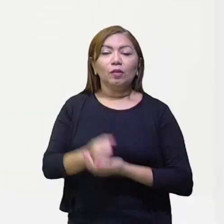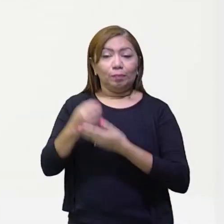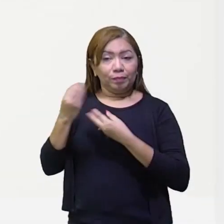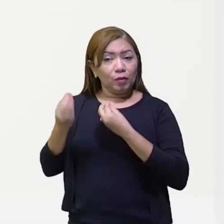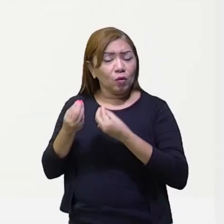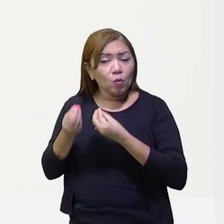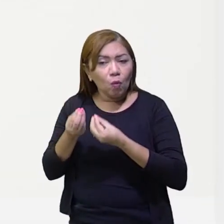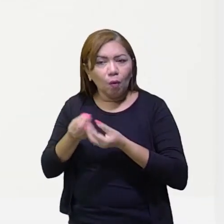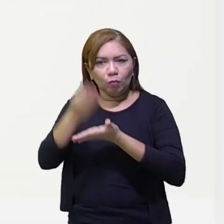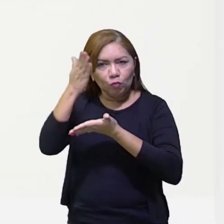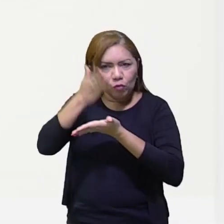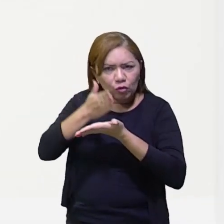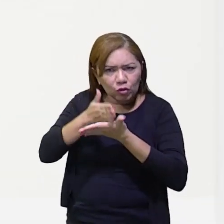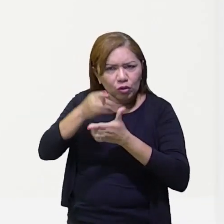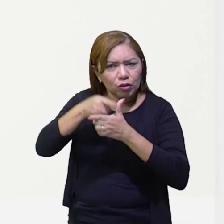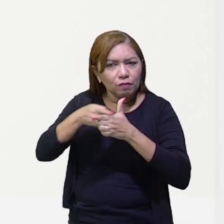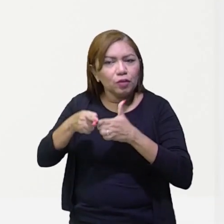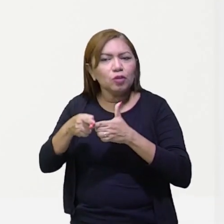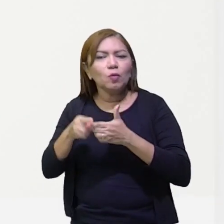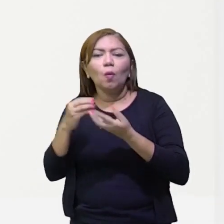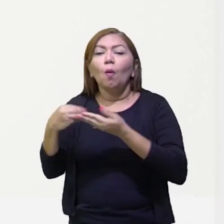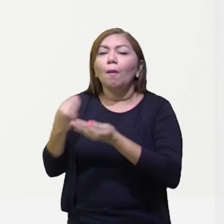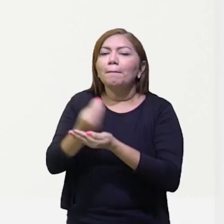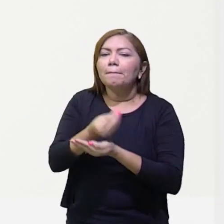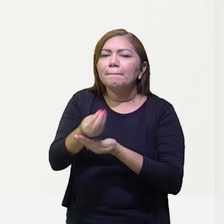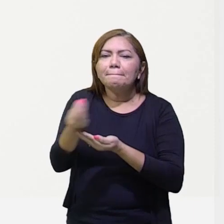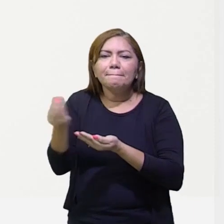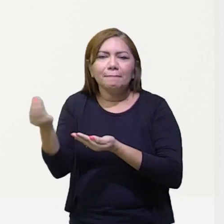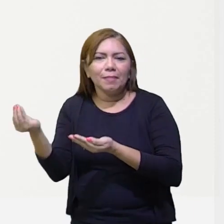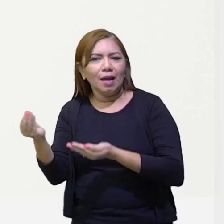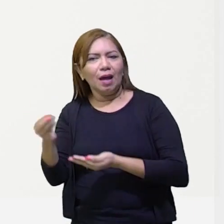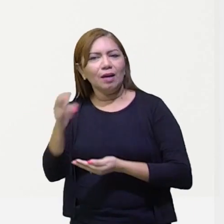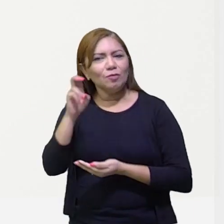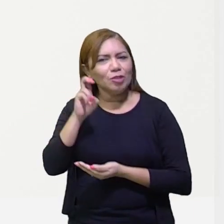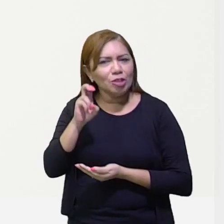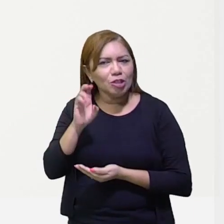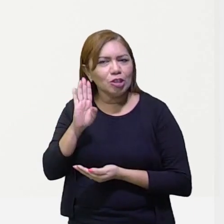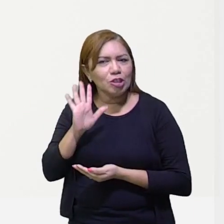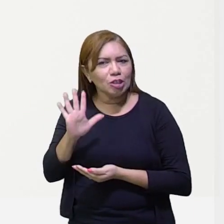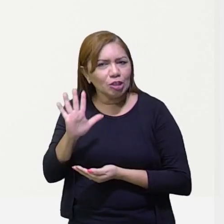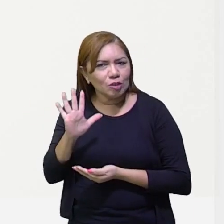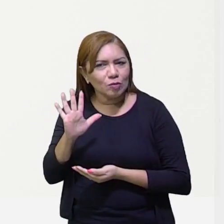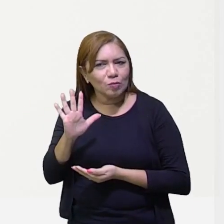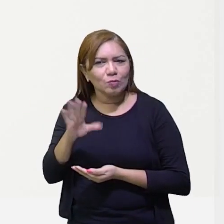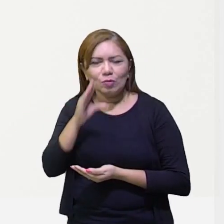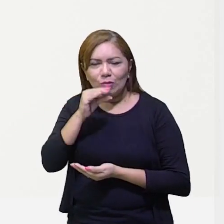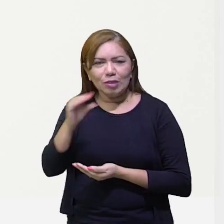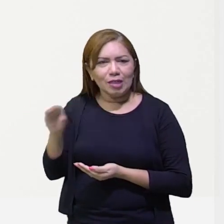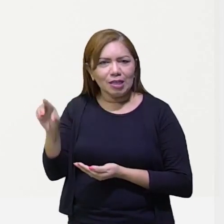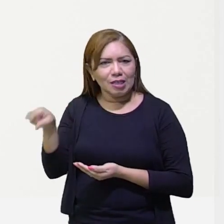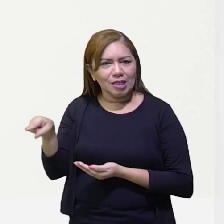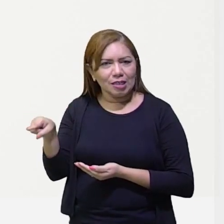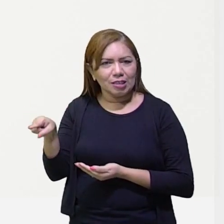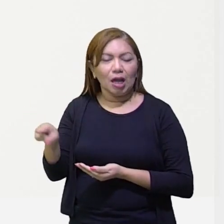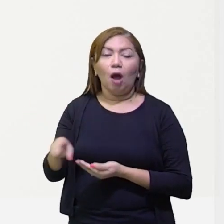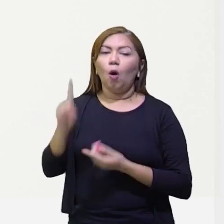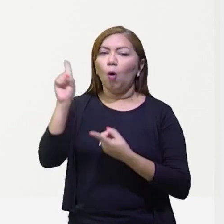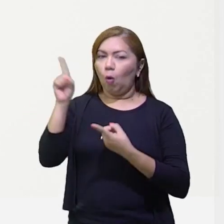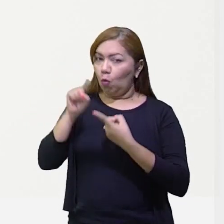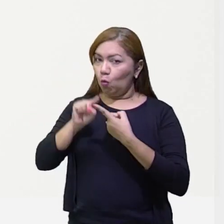Como ficou a divisão dos ovos de Páscoa para os 5 netos? Então, podemos observar que cada neto ficou com